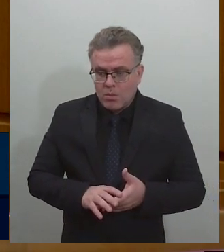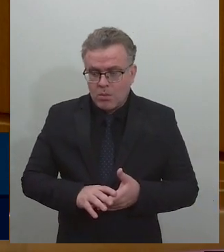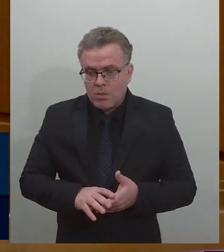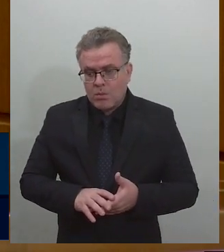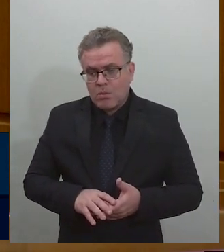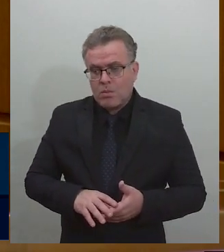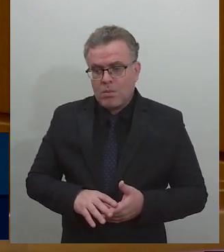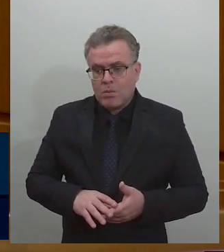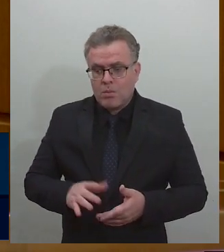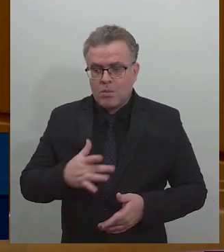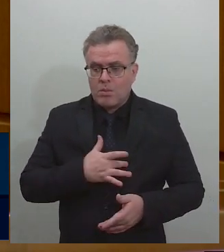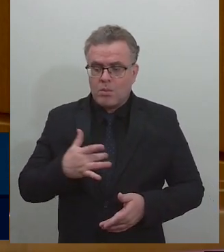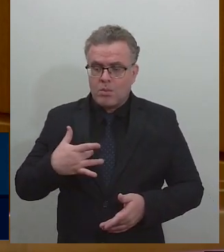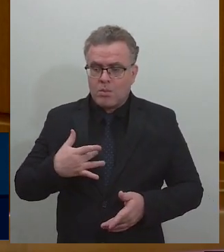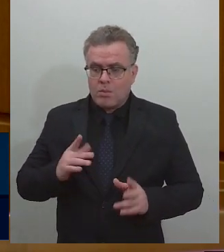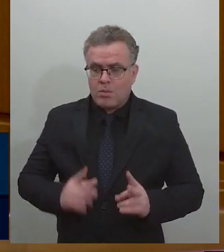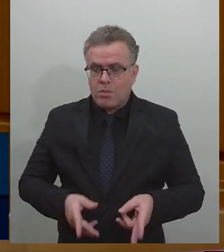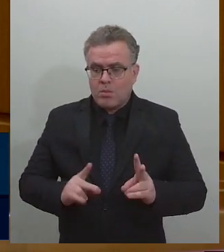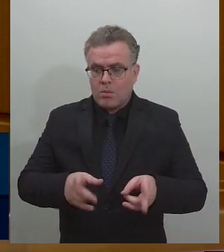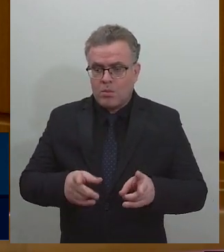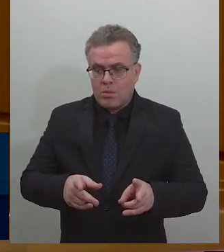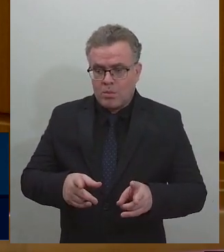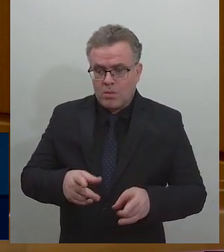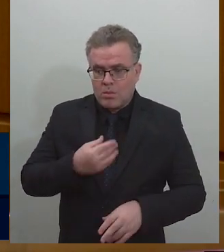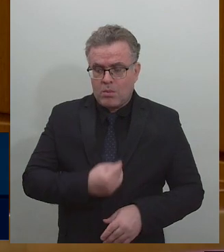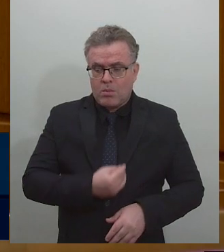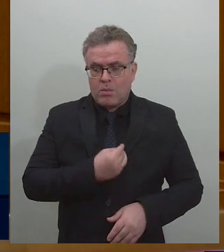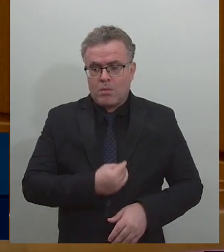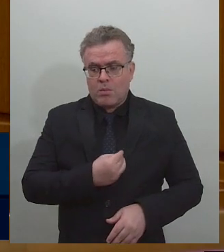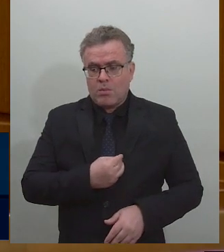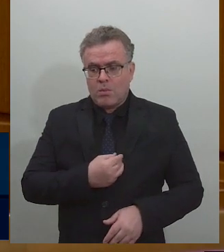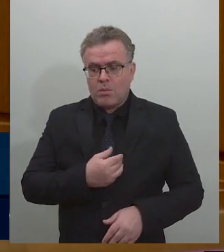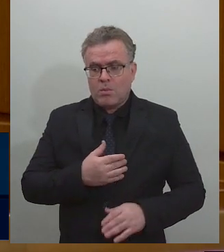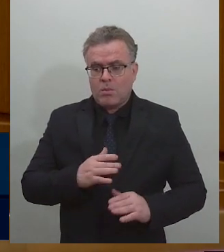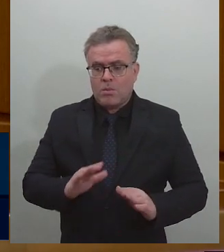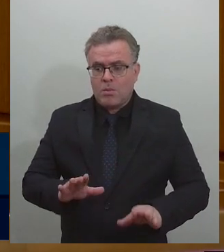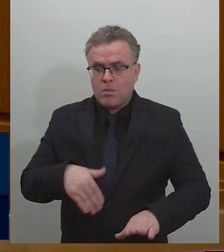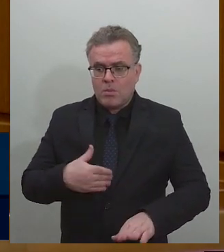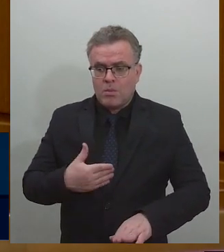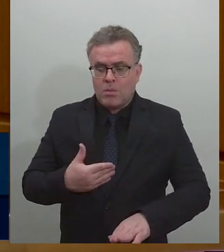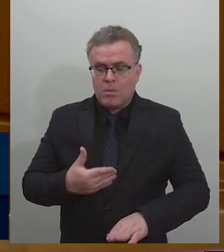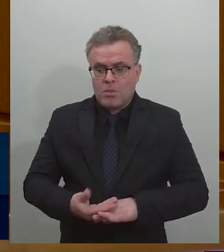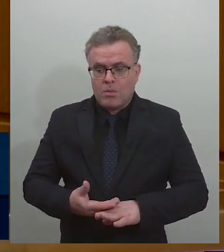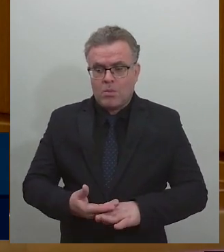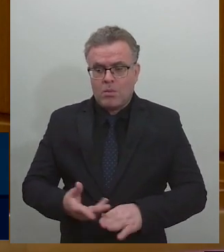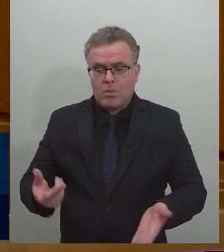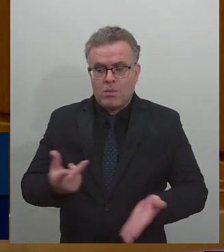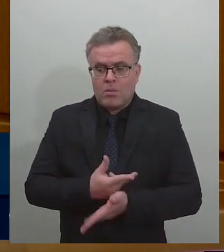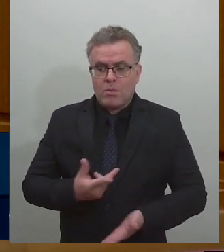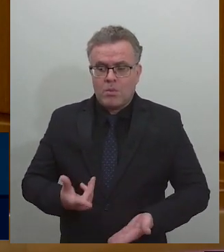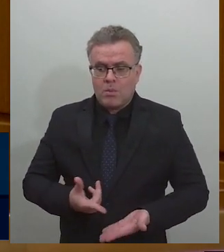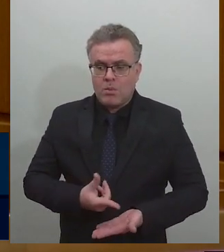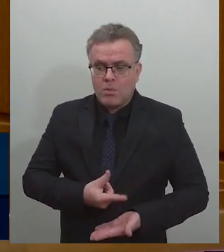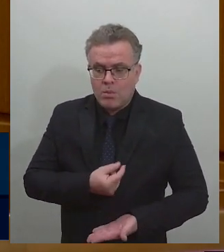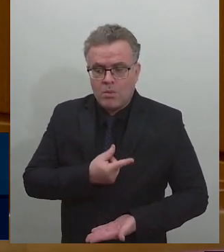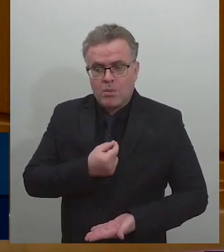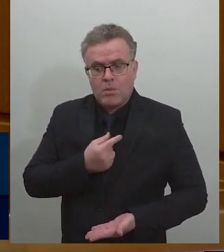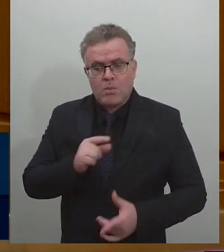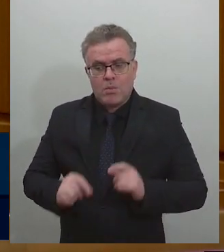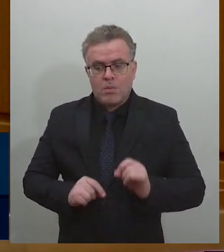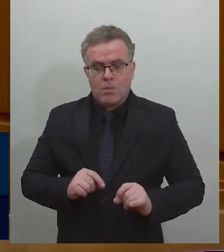ela evita até de ter um câncer, um nódulo maligno na mama. Então, amamentar, além de